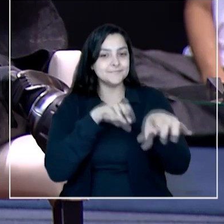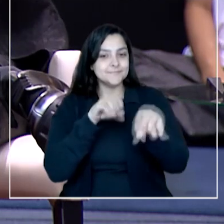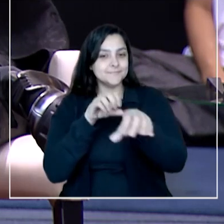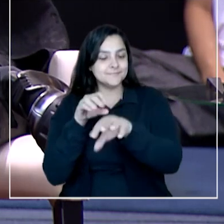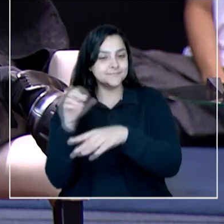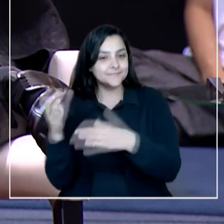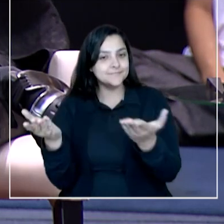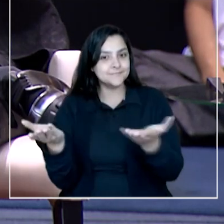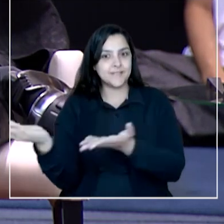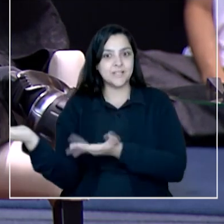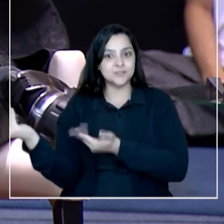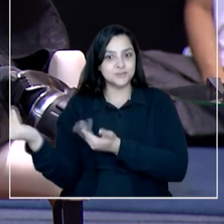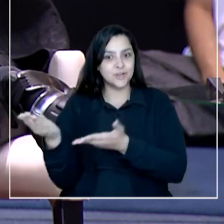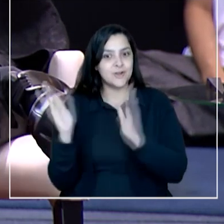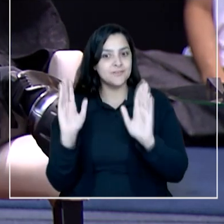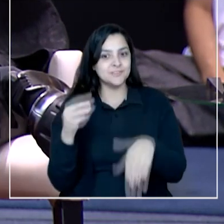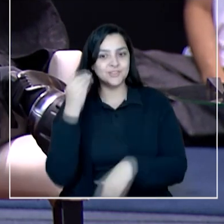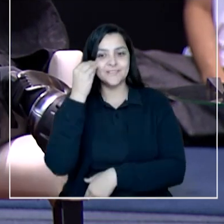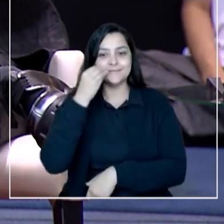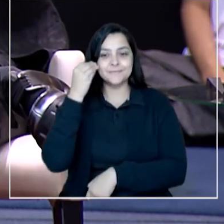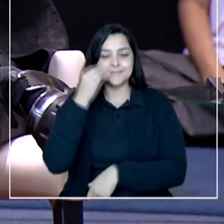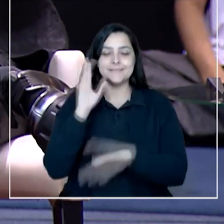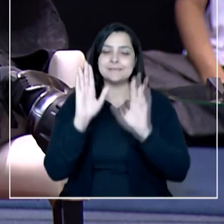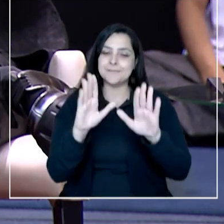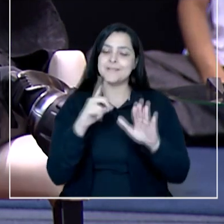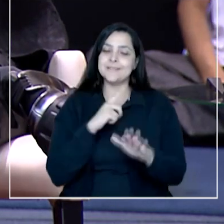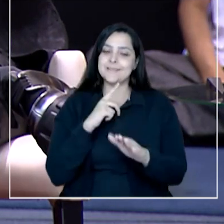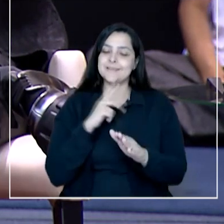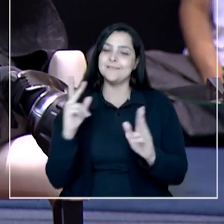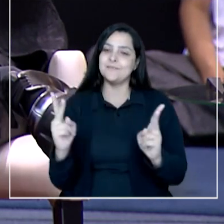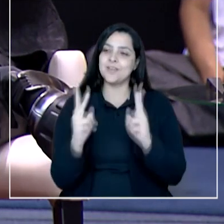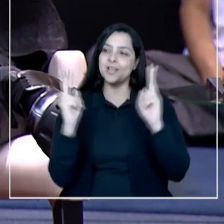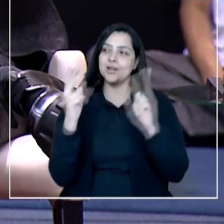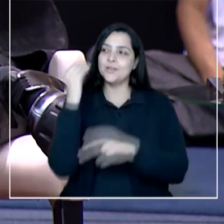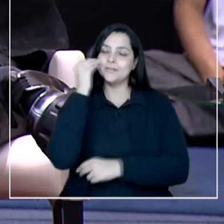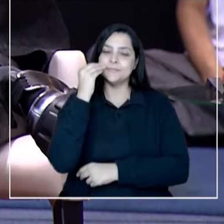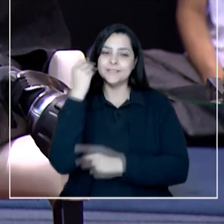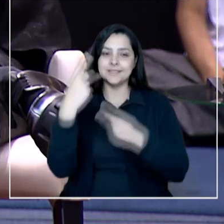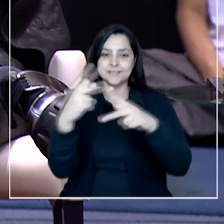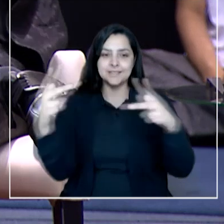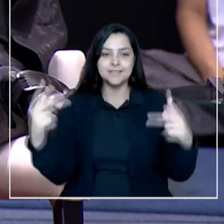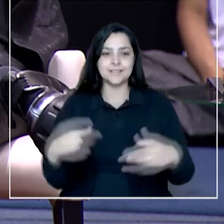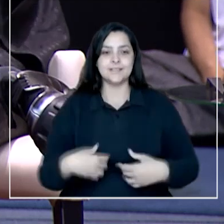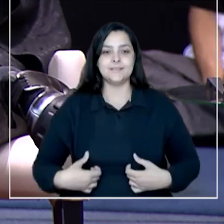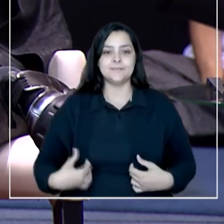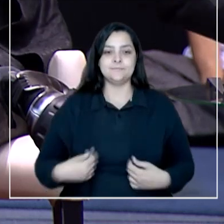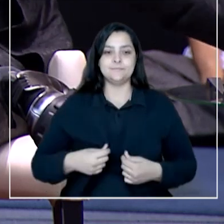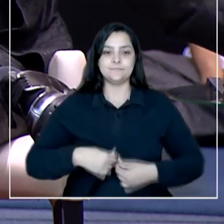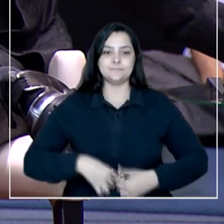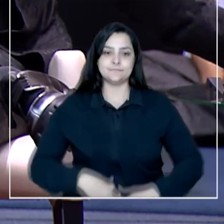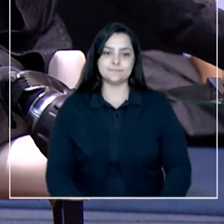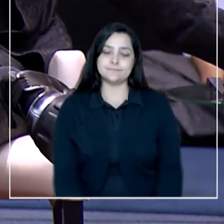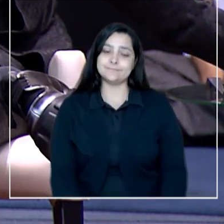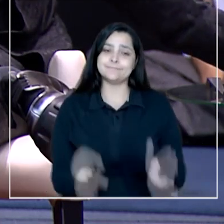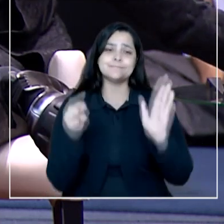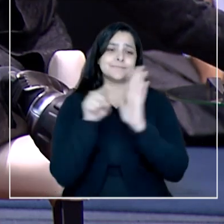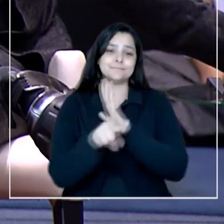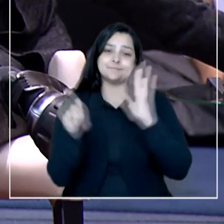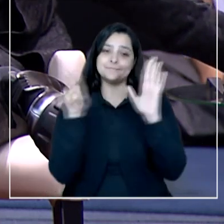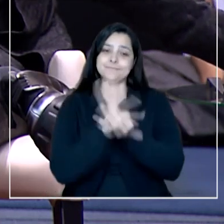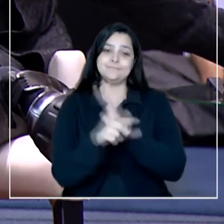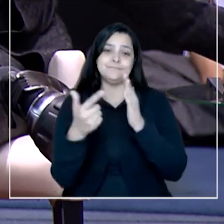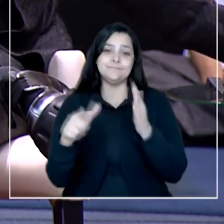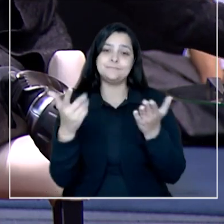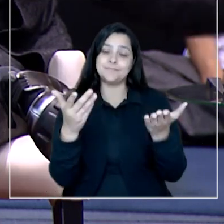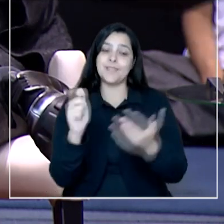muito jovem, mas trazendo ensinamentos valiosos para todos nós. E nós não vamos fazer mais perguntas, porque o Alok